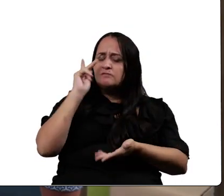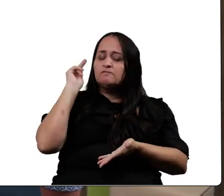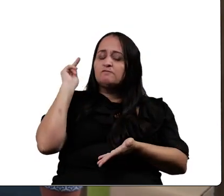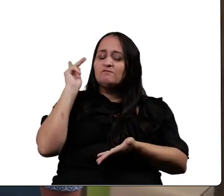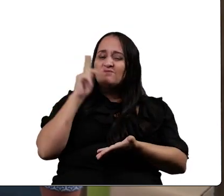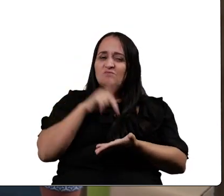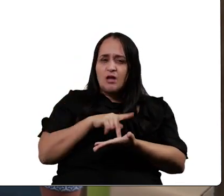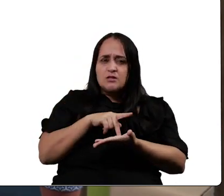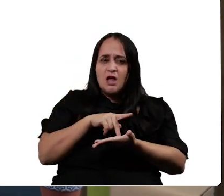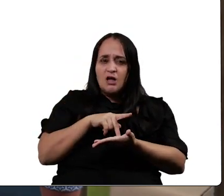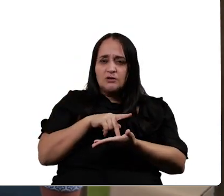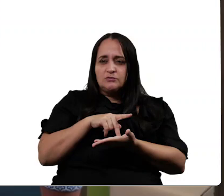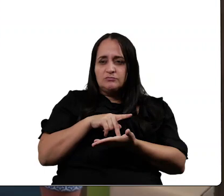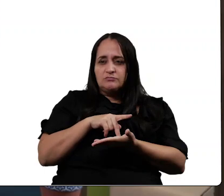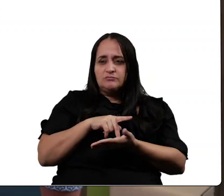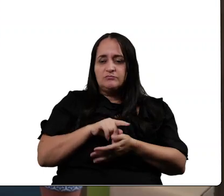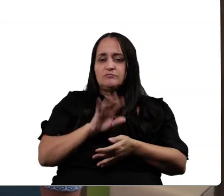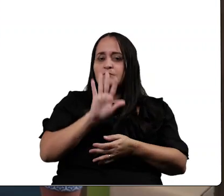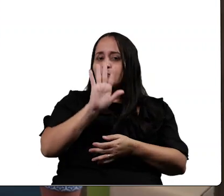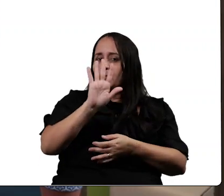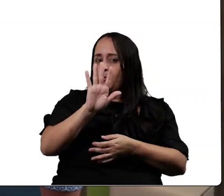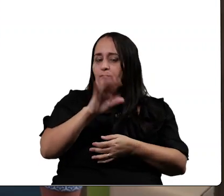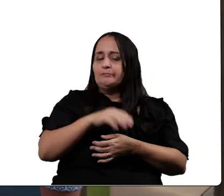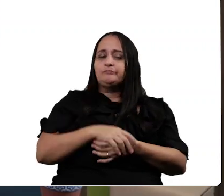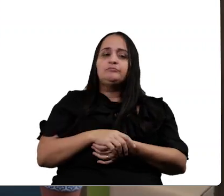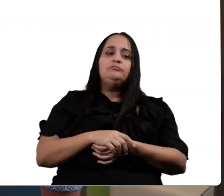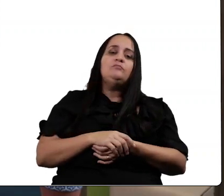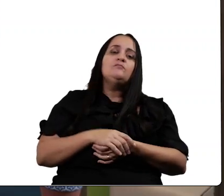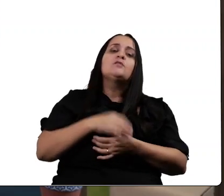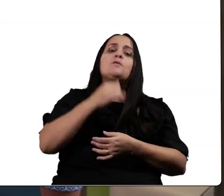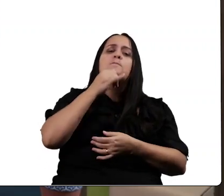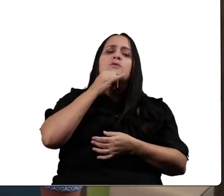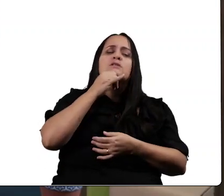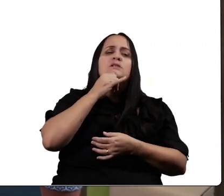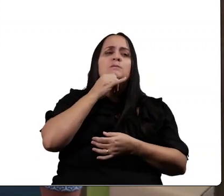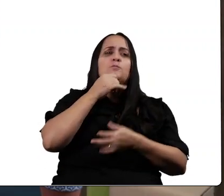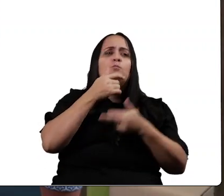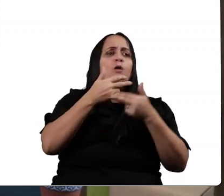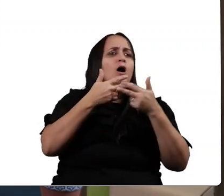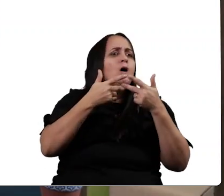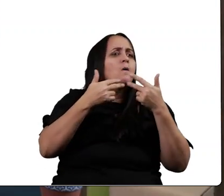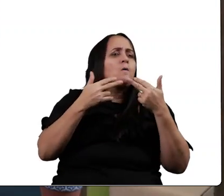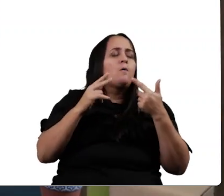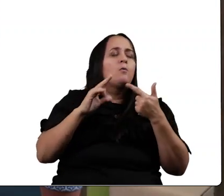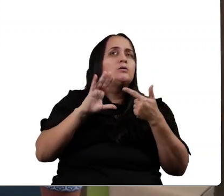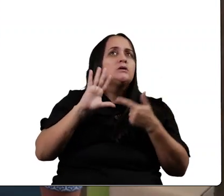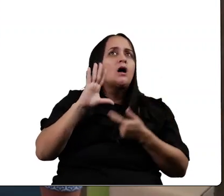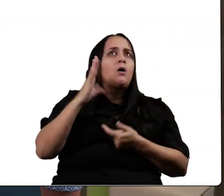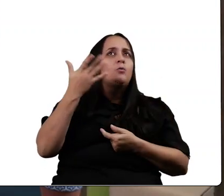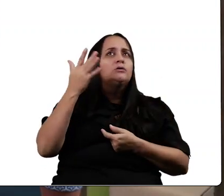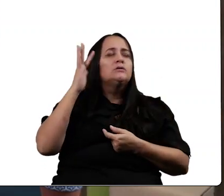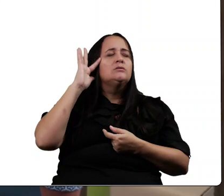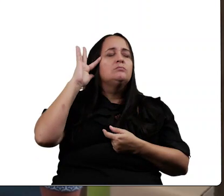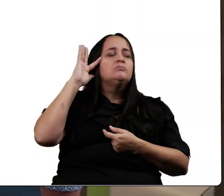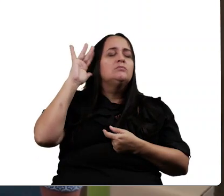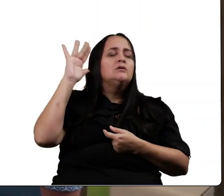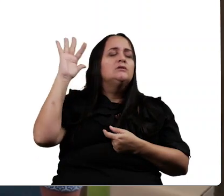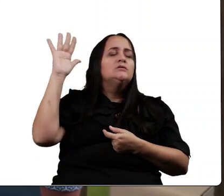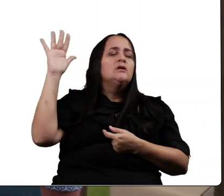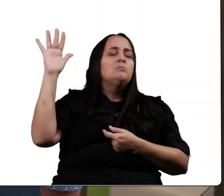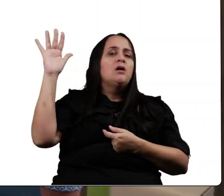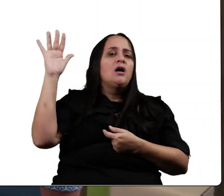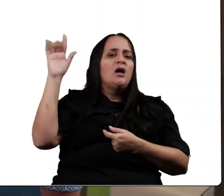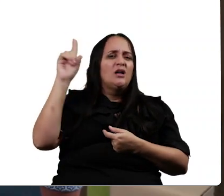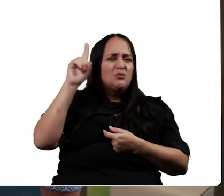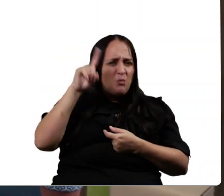que aconteceu na minha imaginação. Não, isso não é fato. Algo que é fantasioso. Não, isso não